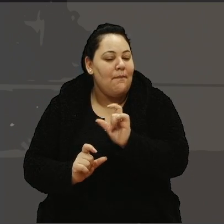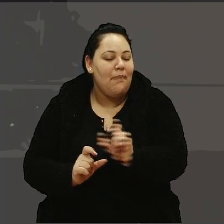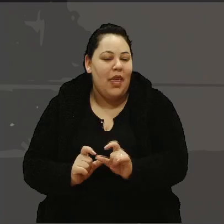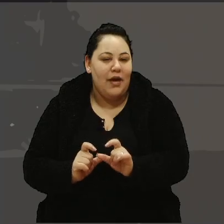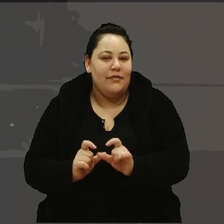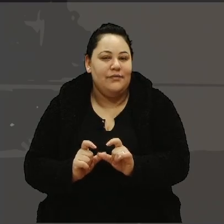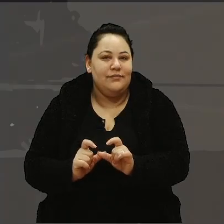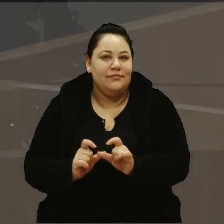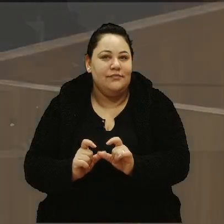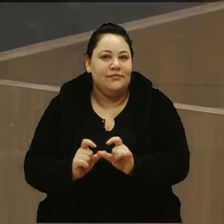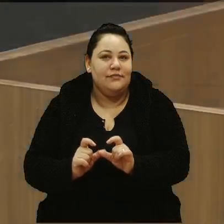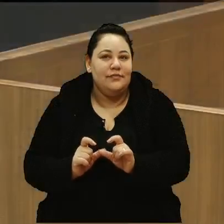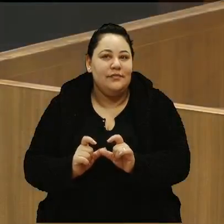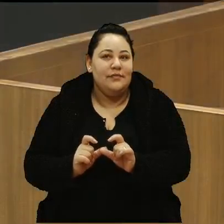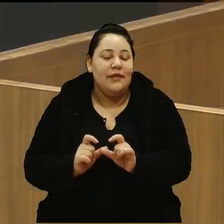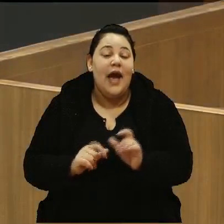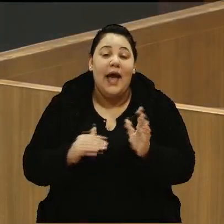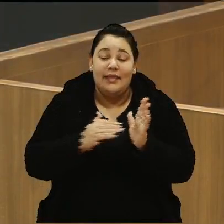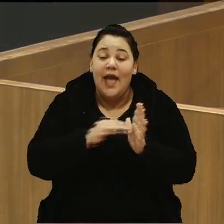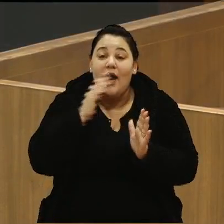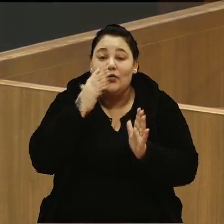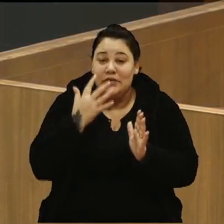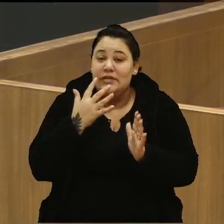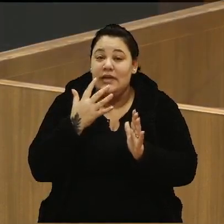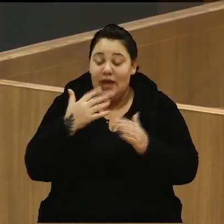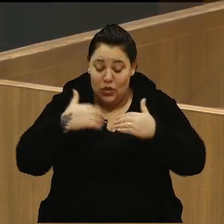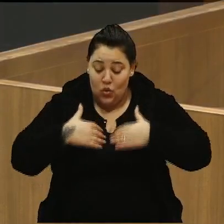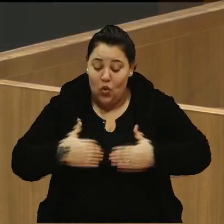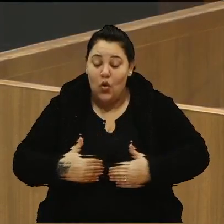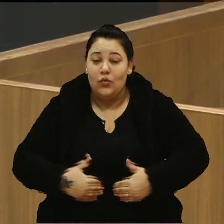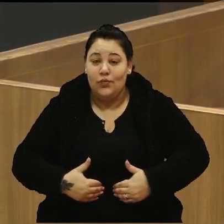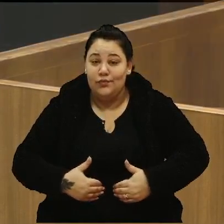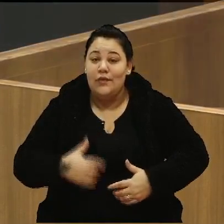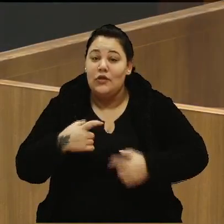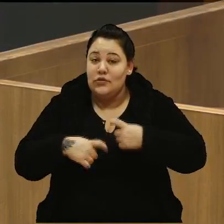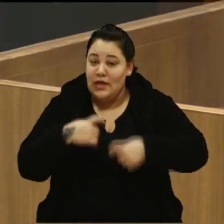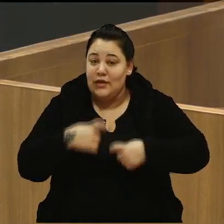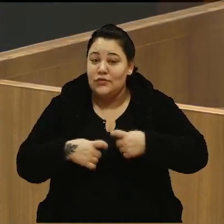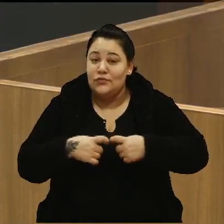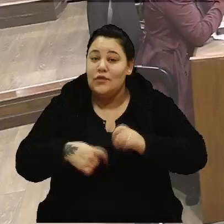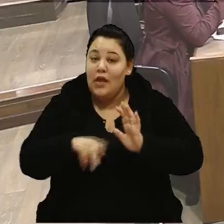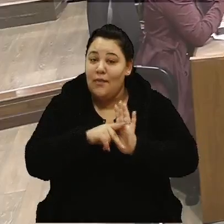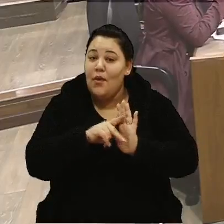à violência física, sexual e à própria morte. Então, muito obrigada a todos.